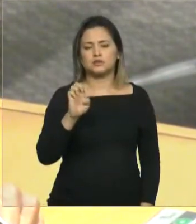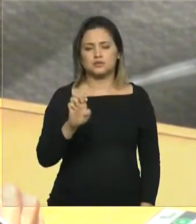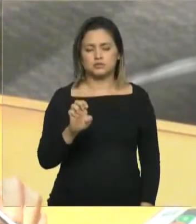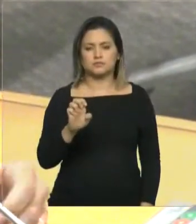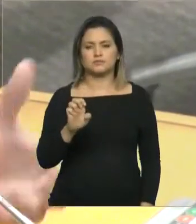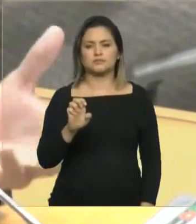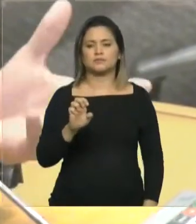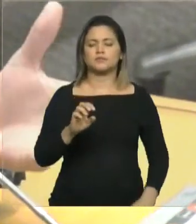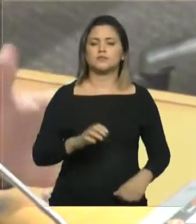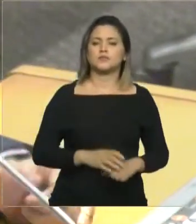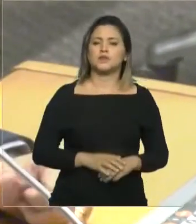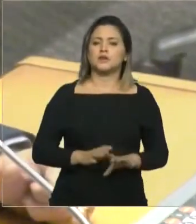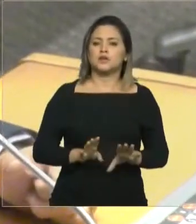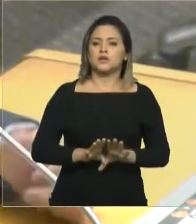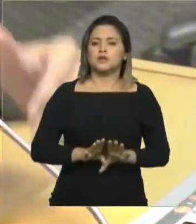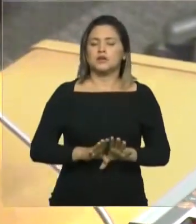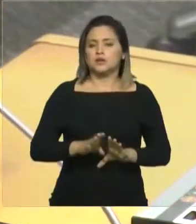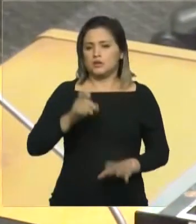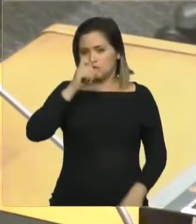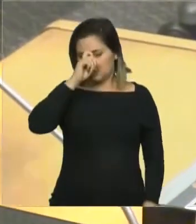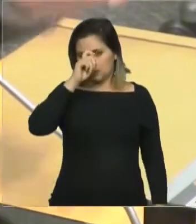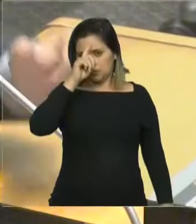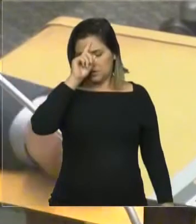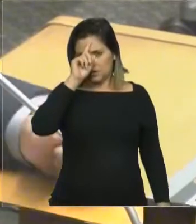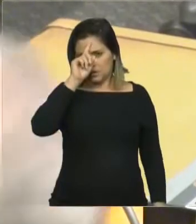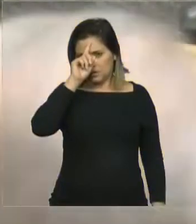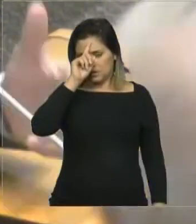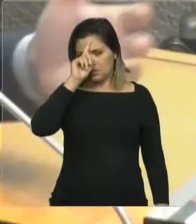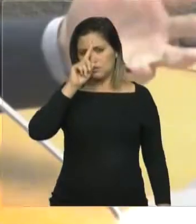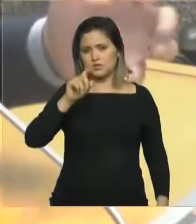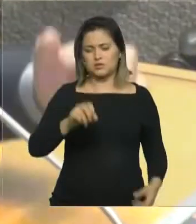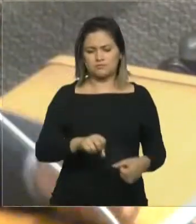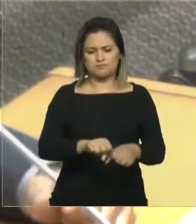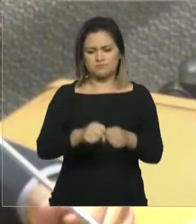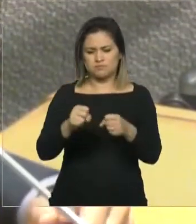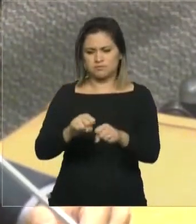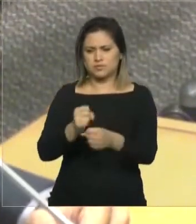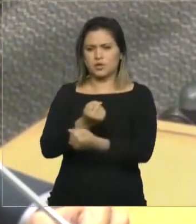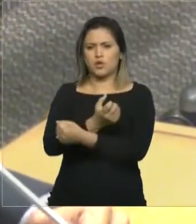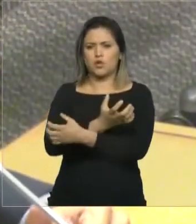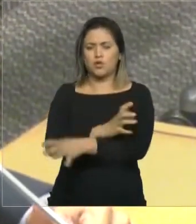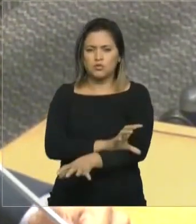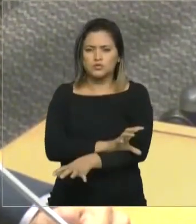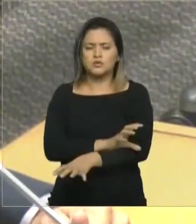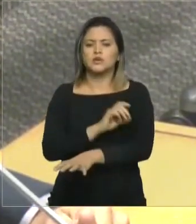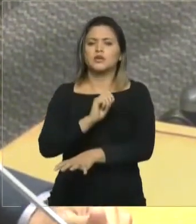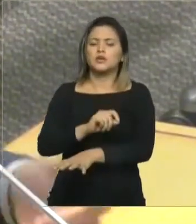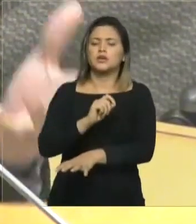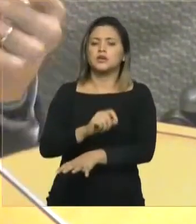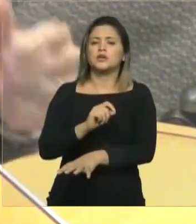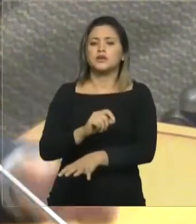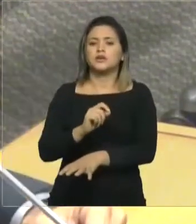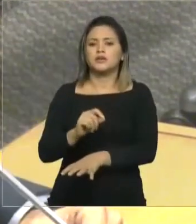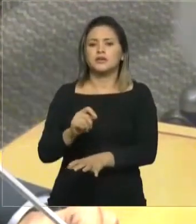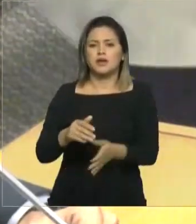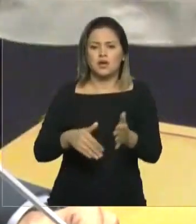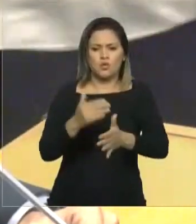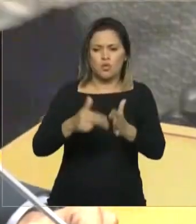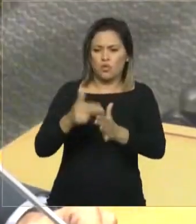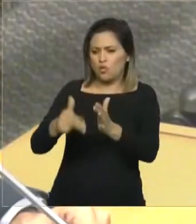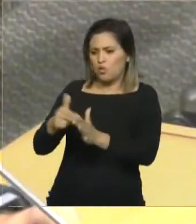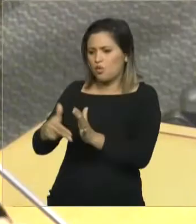caso do hospital de trauma, com um número elevadíssimo de cirurgias que não existia aqui em São Luís e onde aqueles estavam durante esse tempo